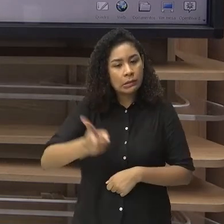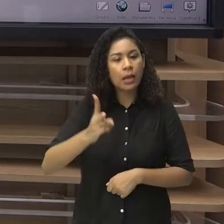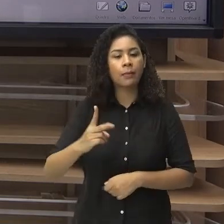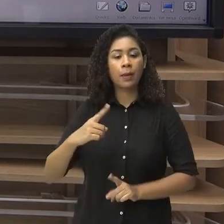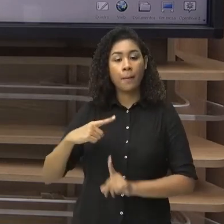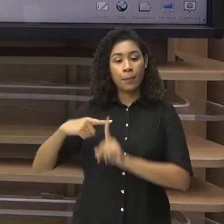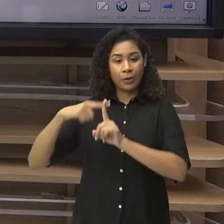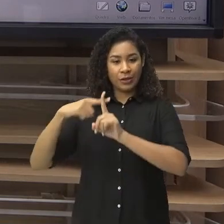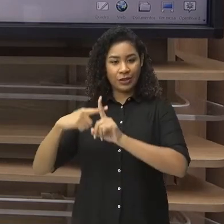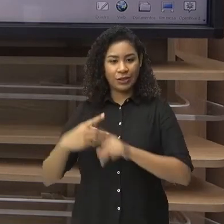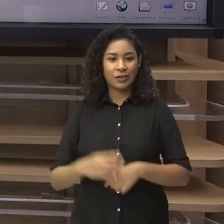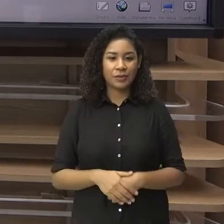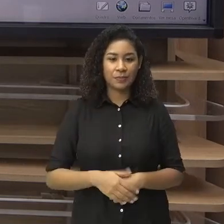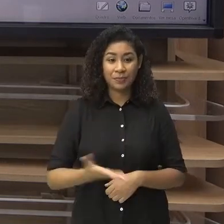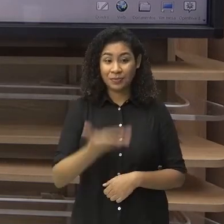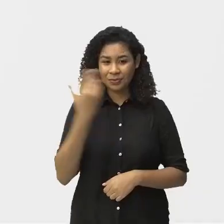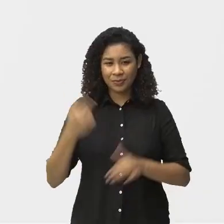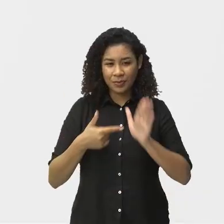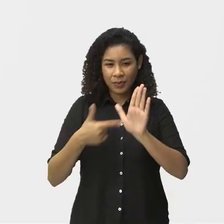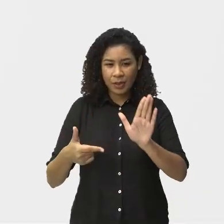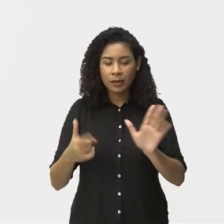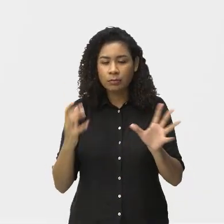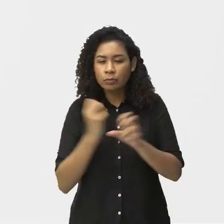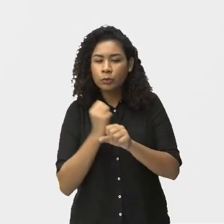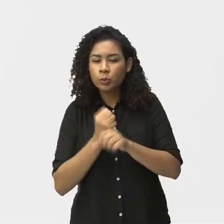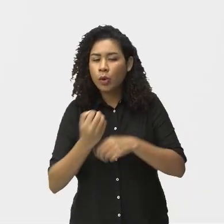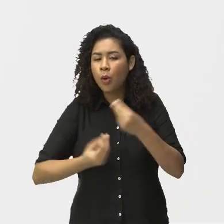como foi que ficou essa questão aí?